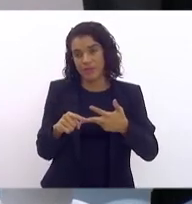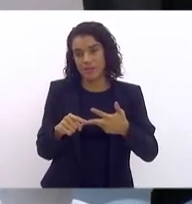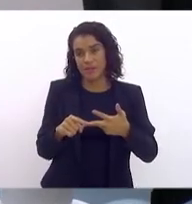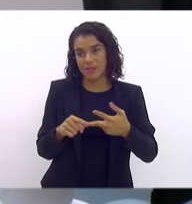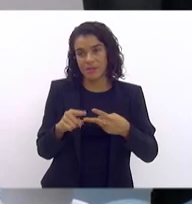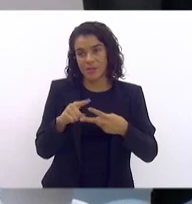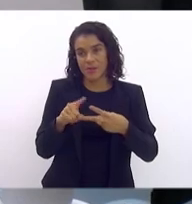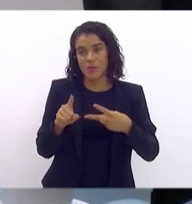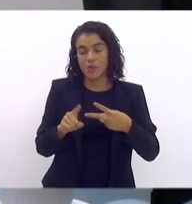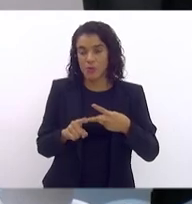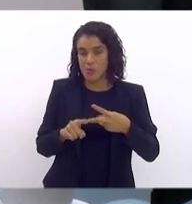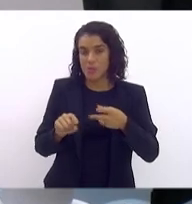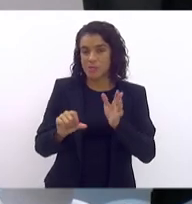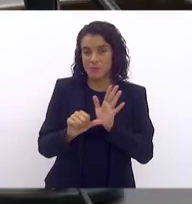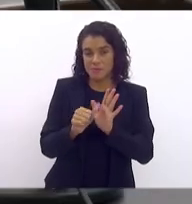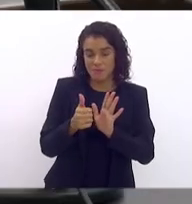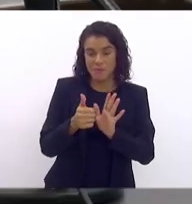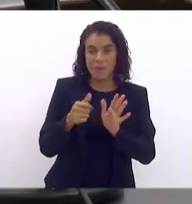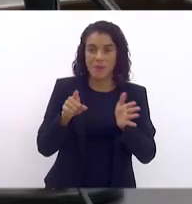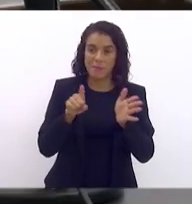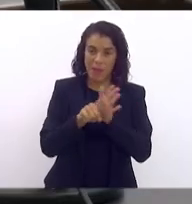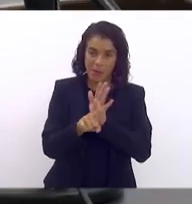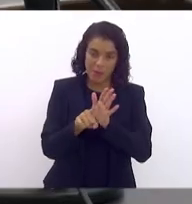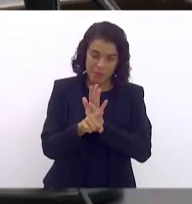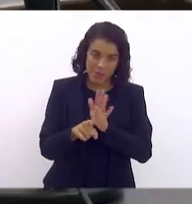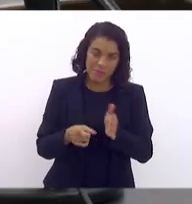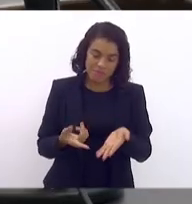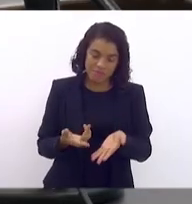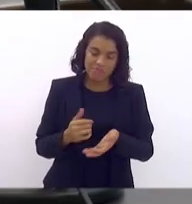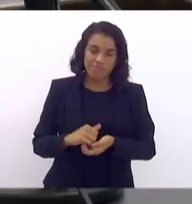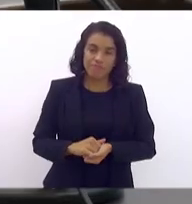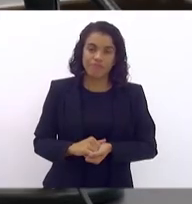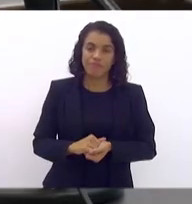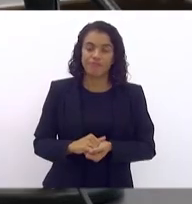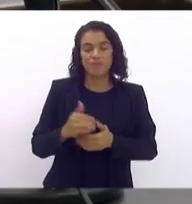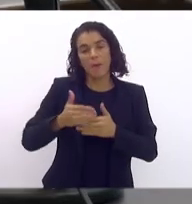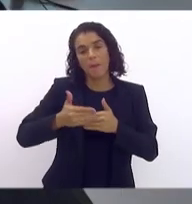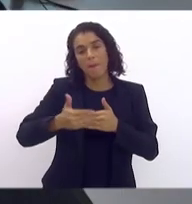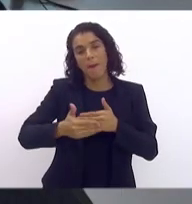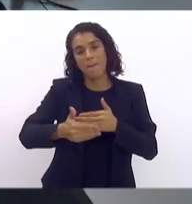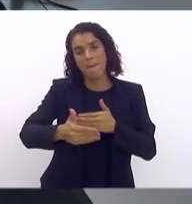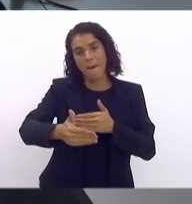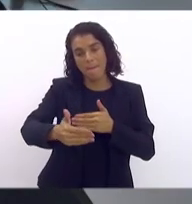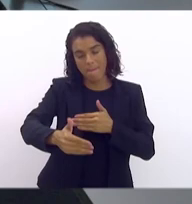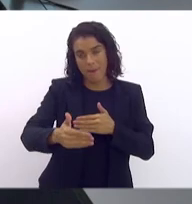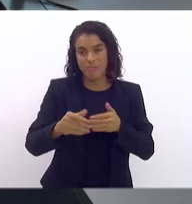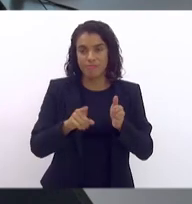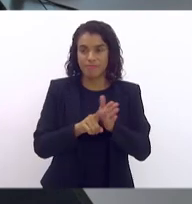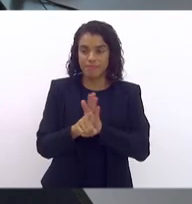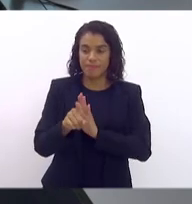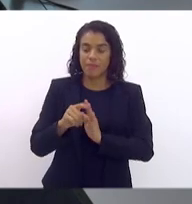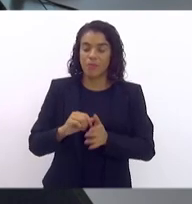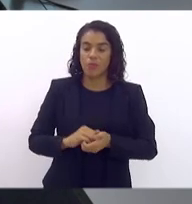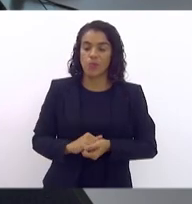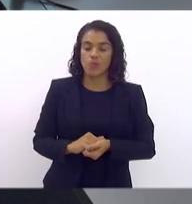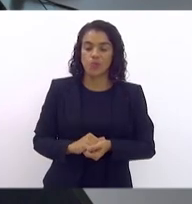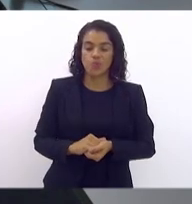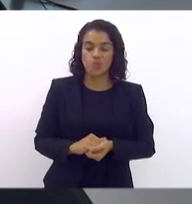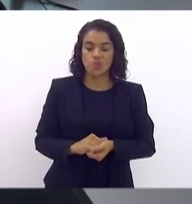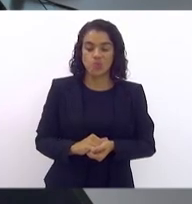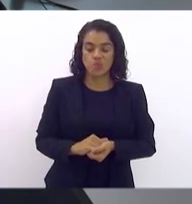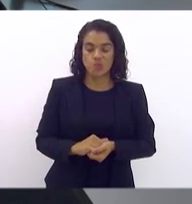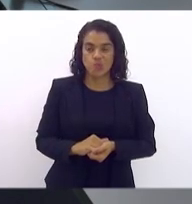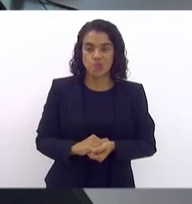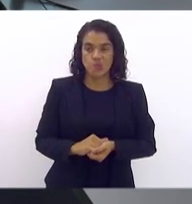duas primeiras séries de perguntas iniciais para que depois possa fazer as outras que aqui listamos como